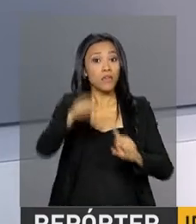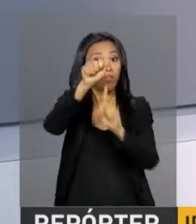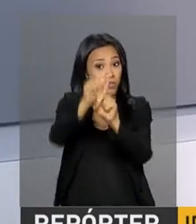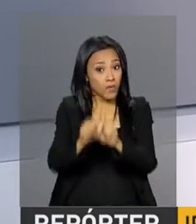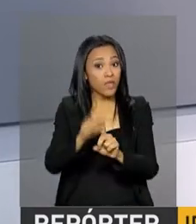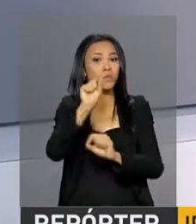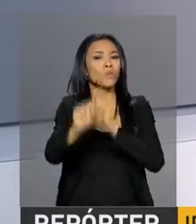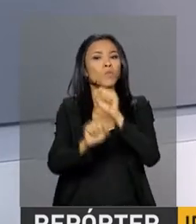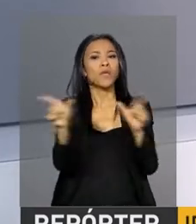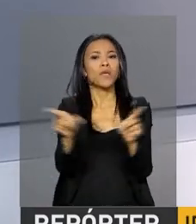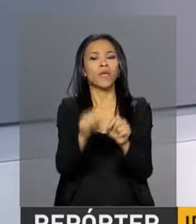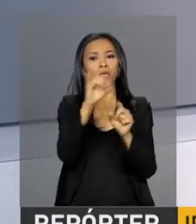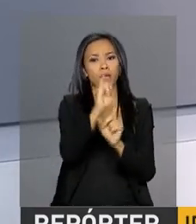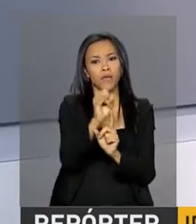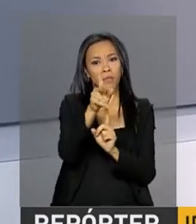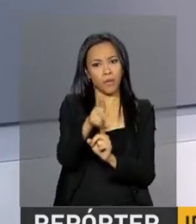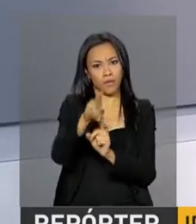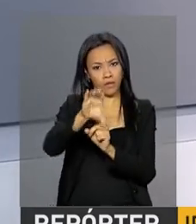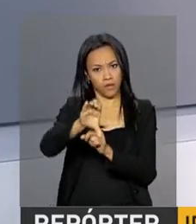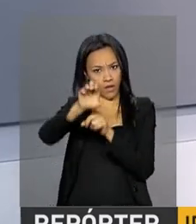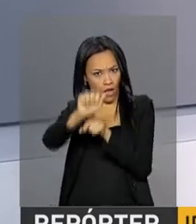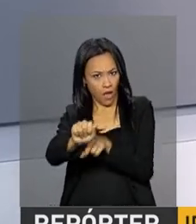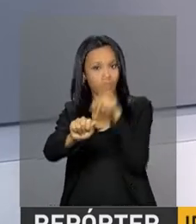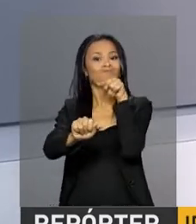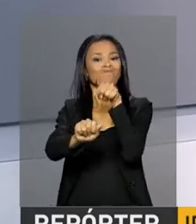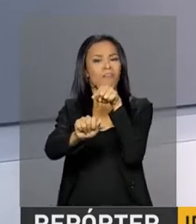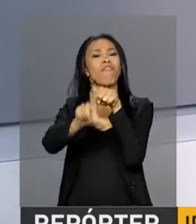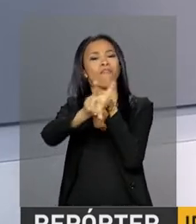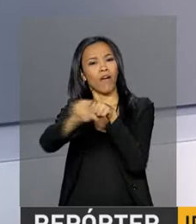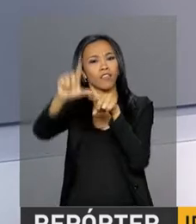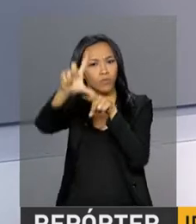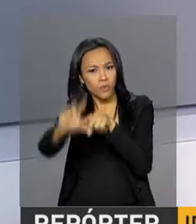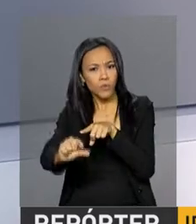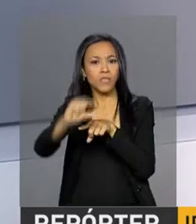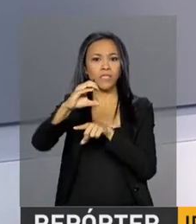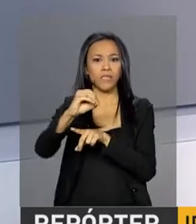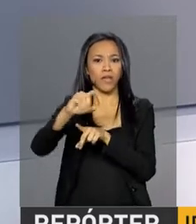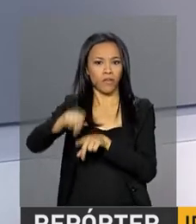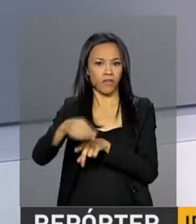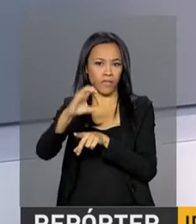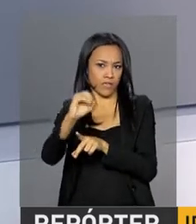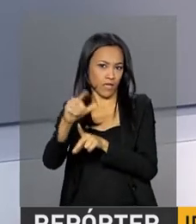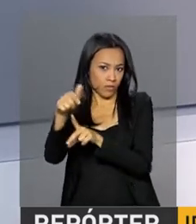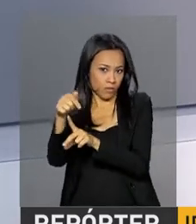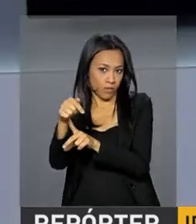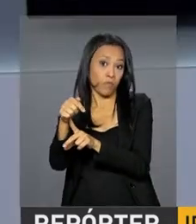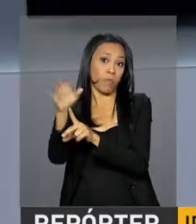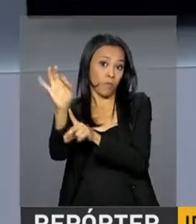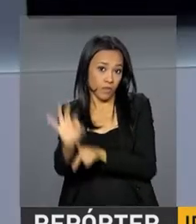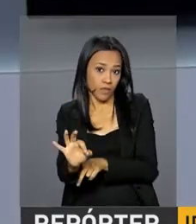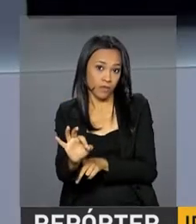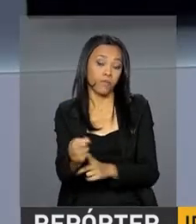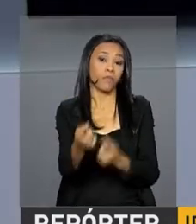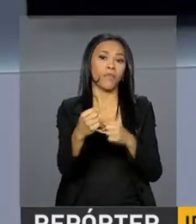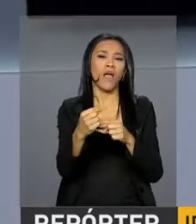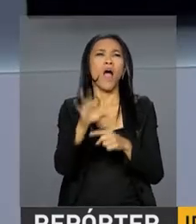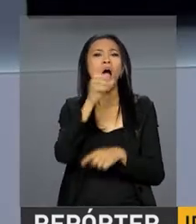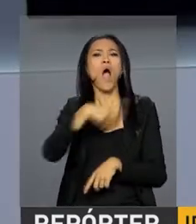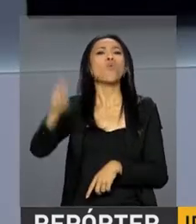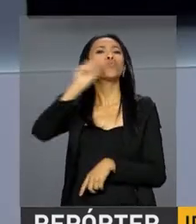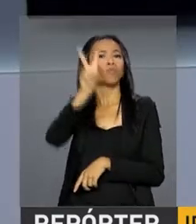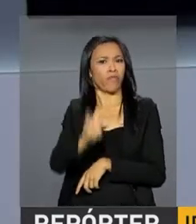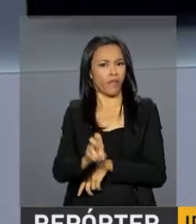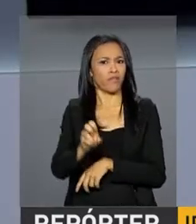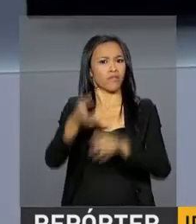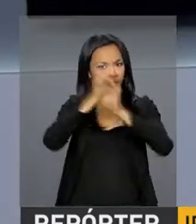o ipc ao índice de preços ao consumidor amplo caía 0,07 por cento a última vez que o índice